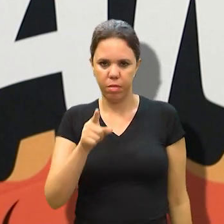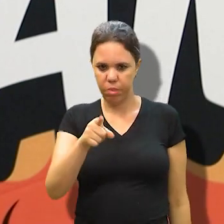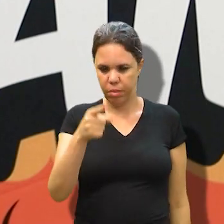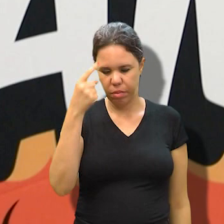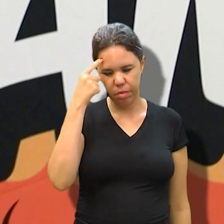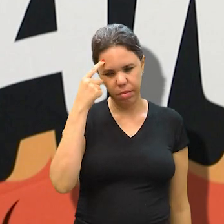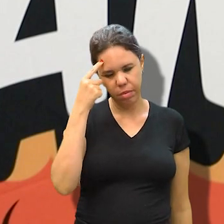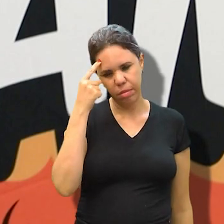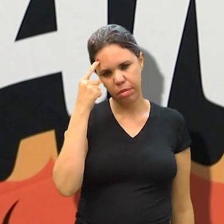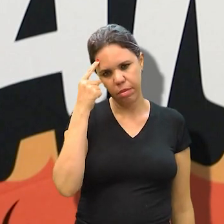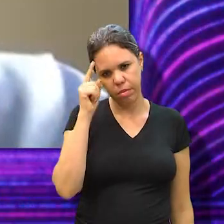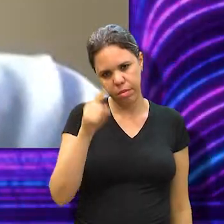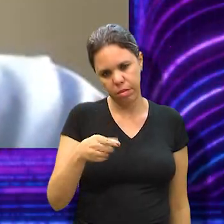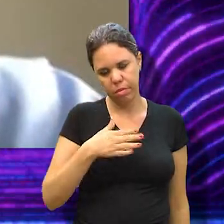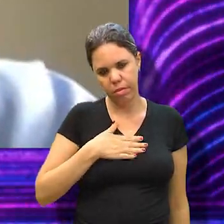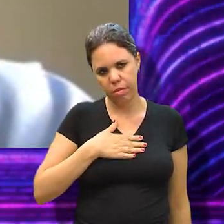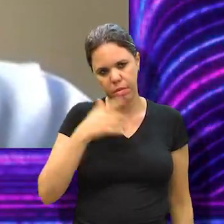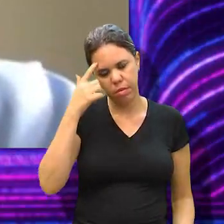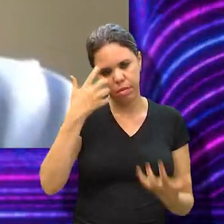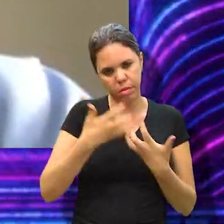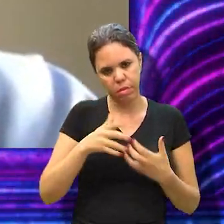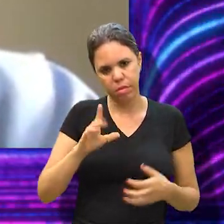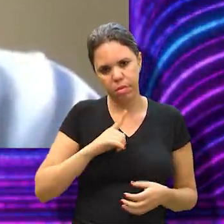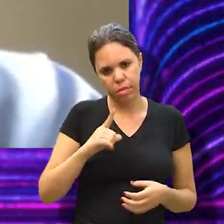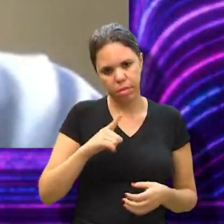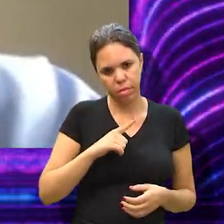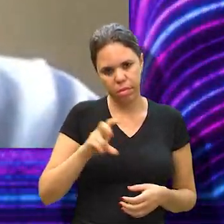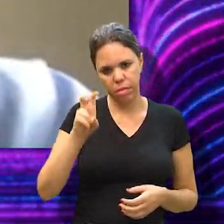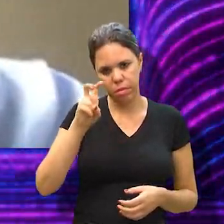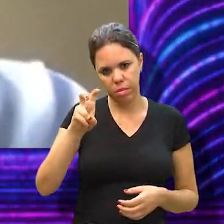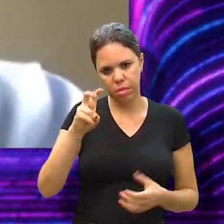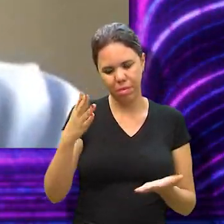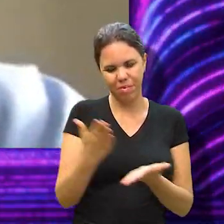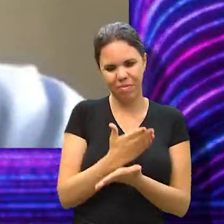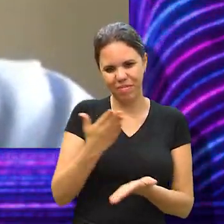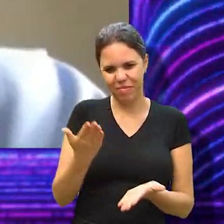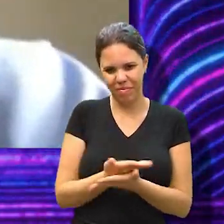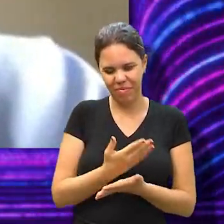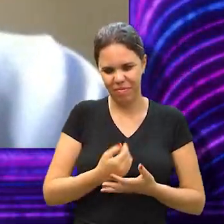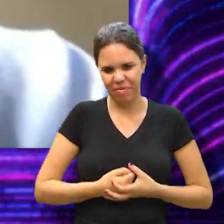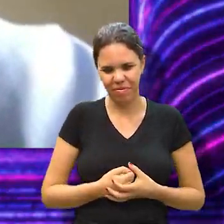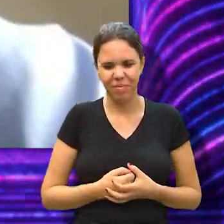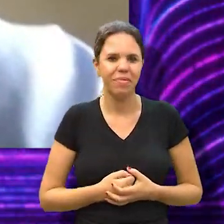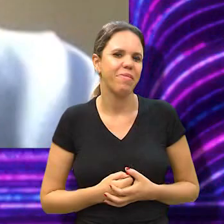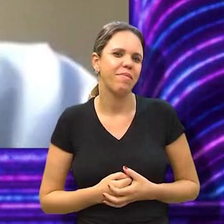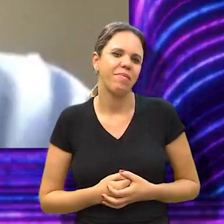Olha, só para você ter uma ideia, na minha cabeça eu já tenho até o 5º livro.